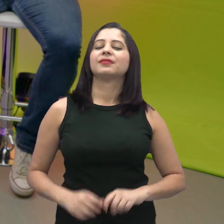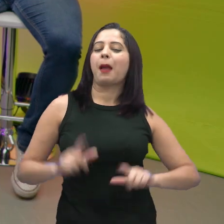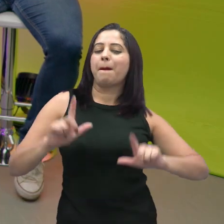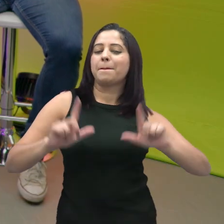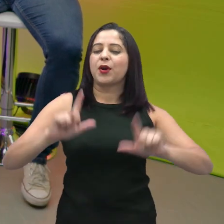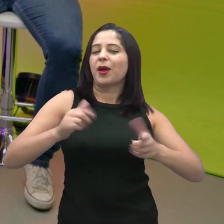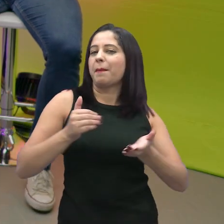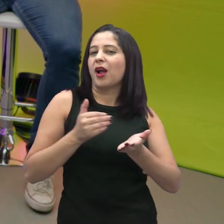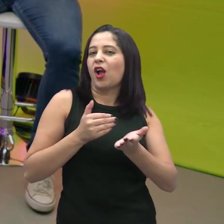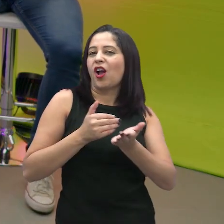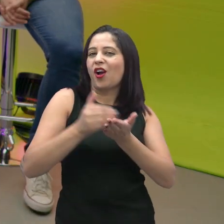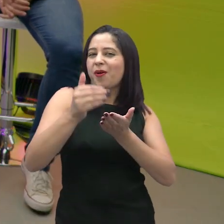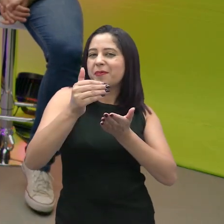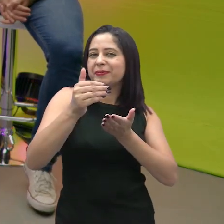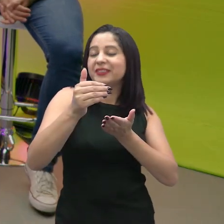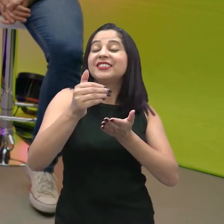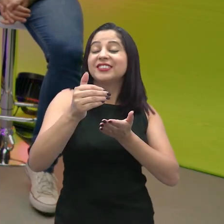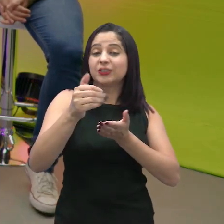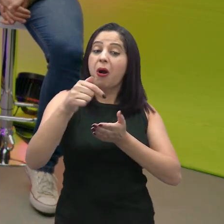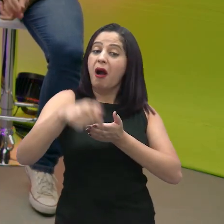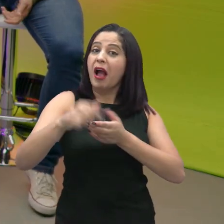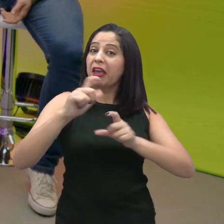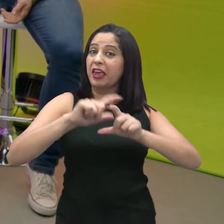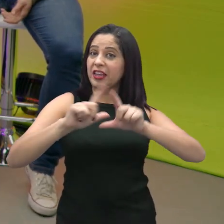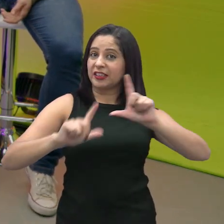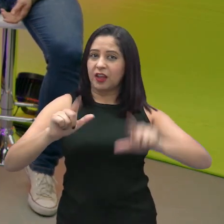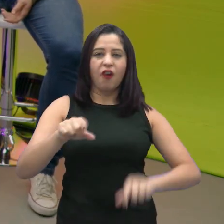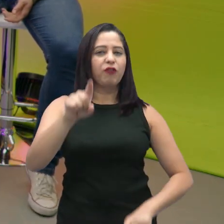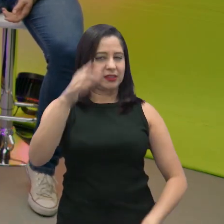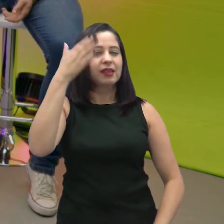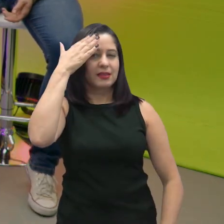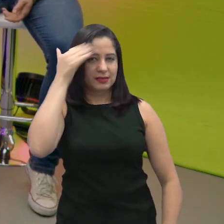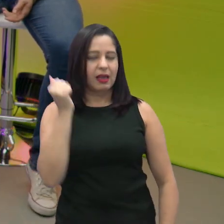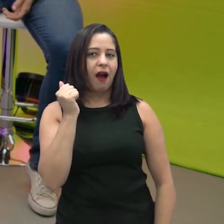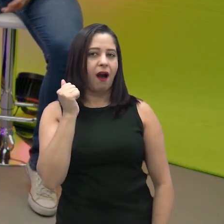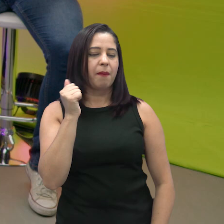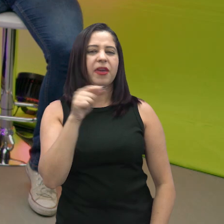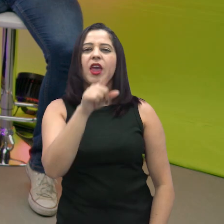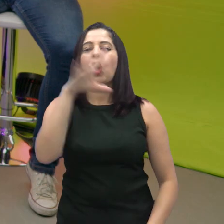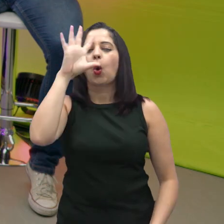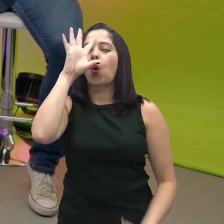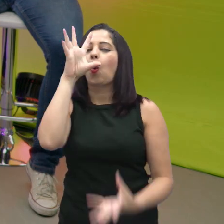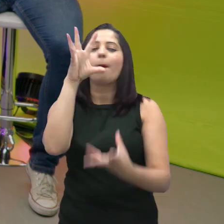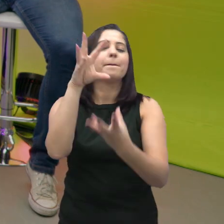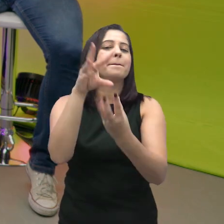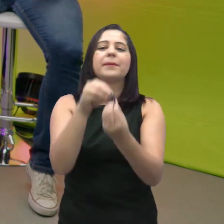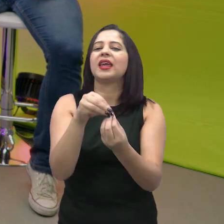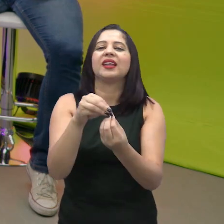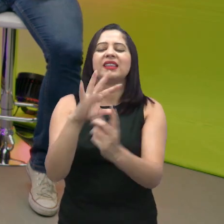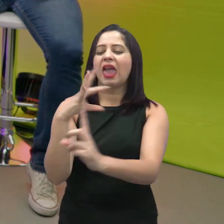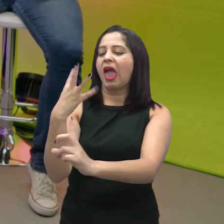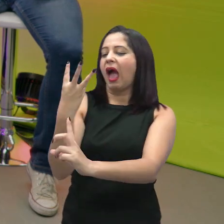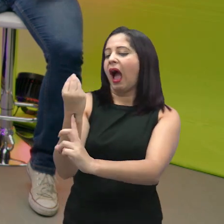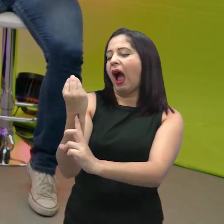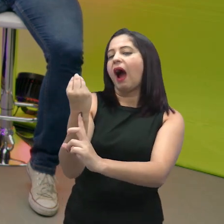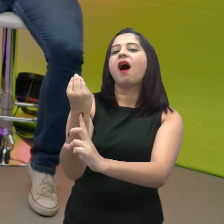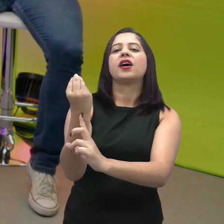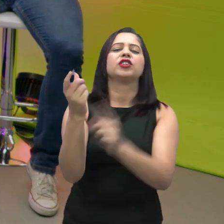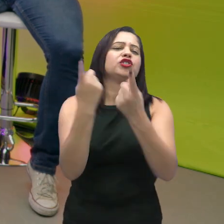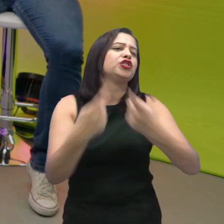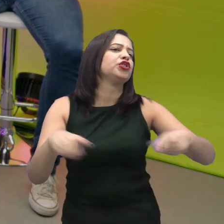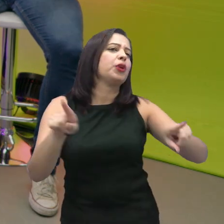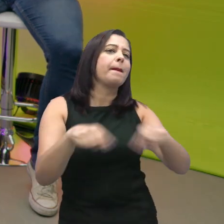Conexão na área, começando aqui na TV Câmara São José, o programa que você já sabe te leva para dentro do melhor das artes visuais,